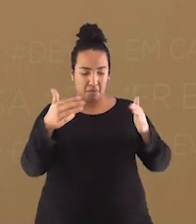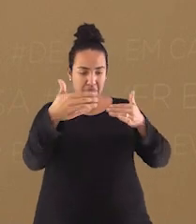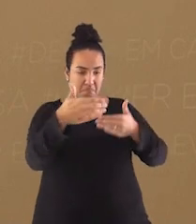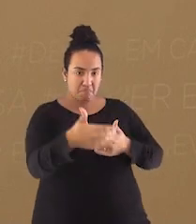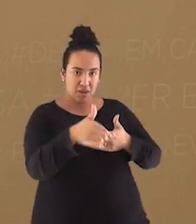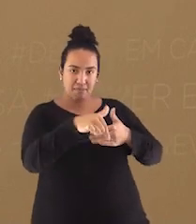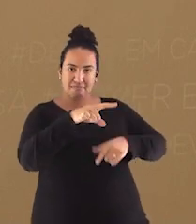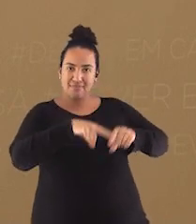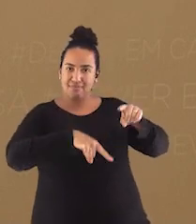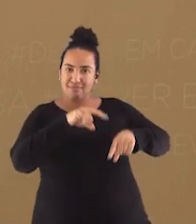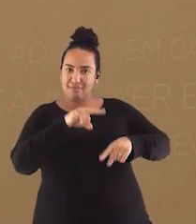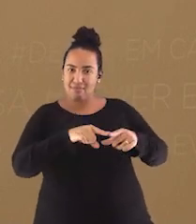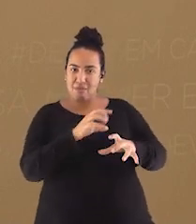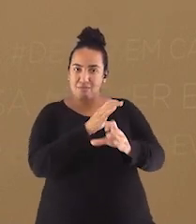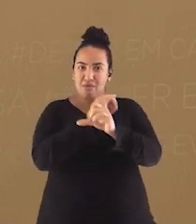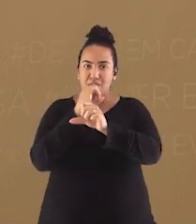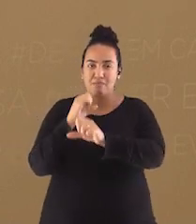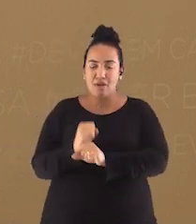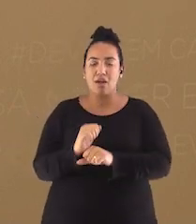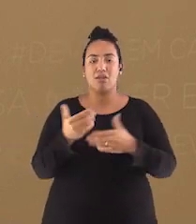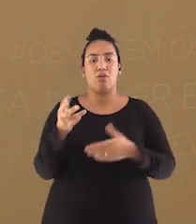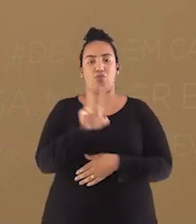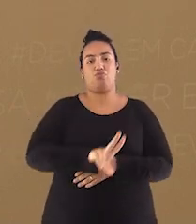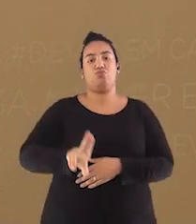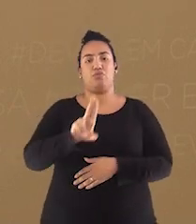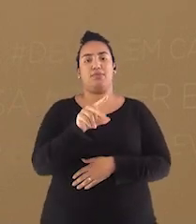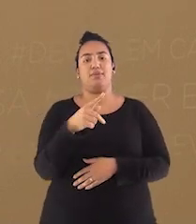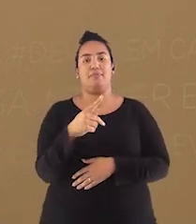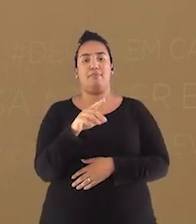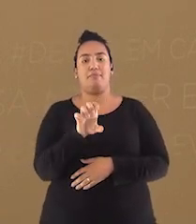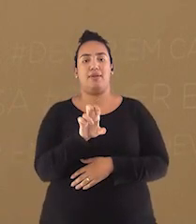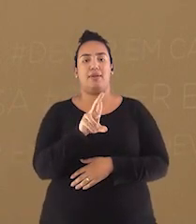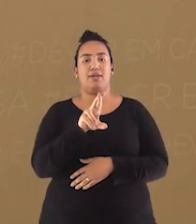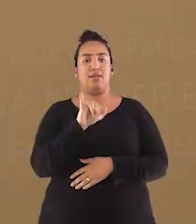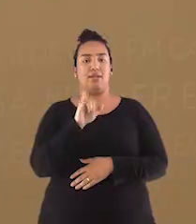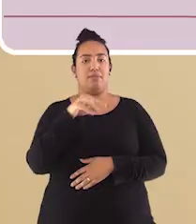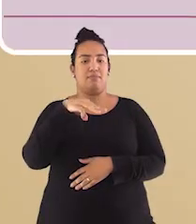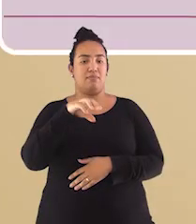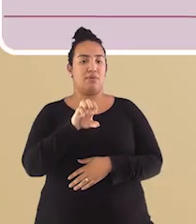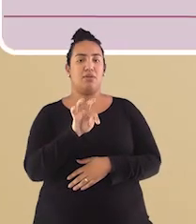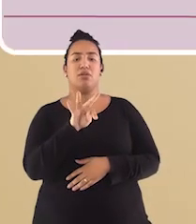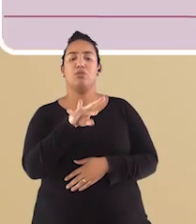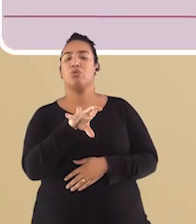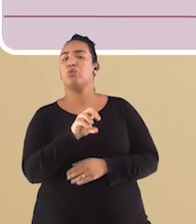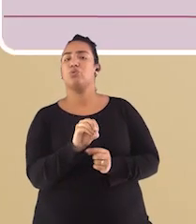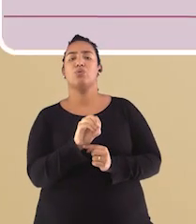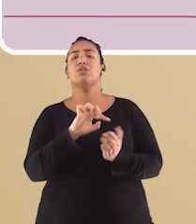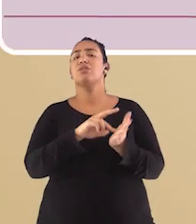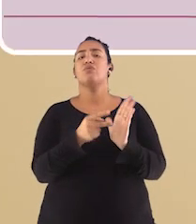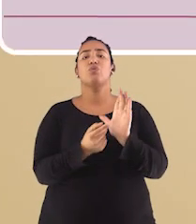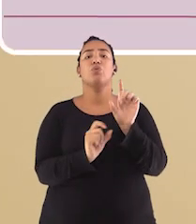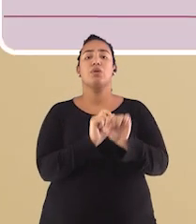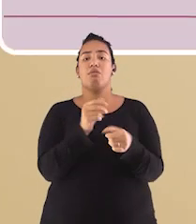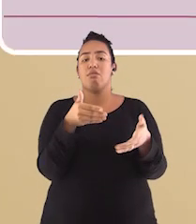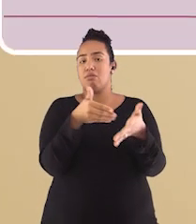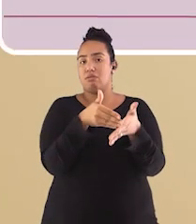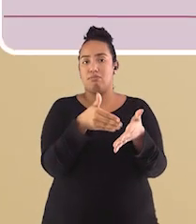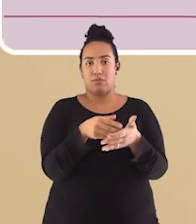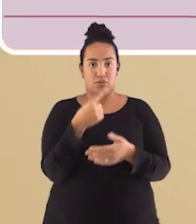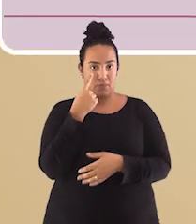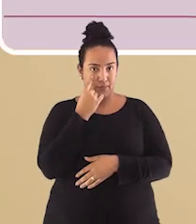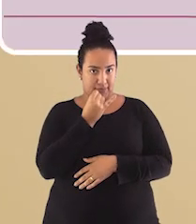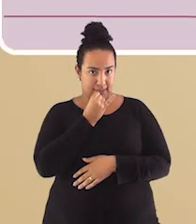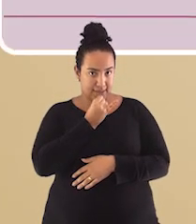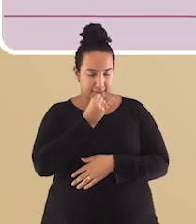nós utilizamos o perímetro que é o limite dessa figura Por exemplo quando falamos do